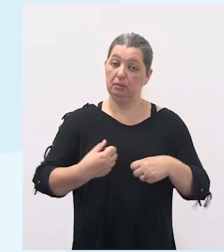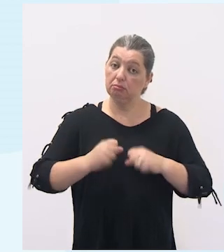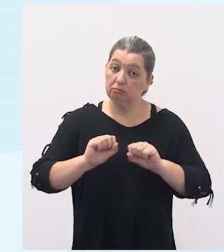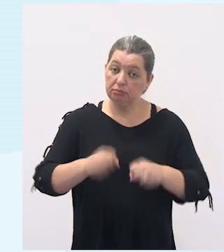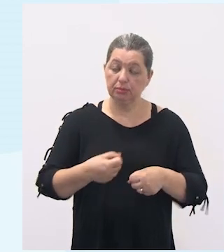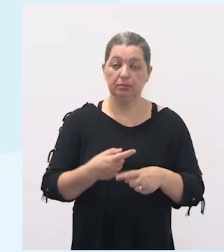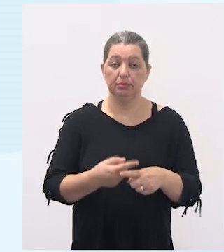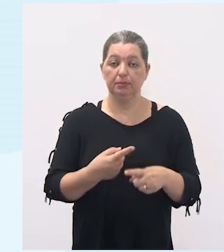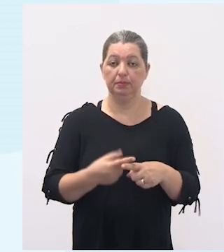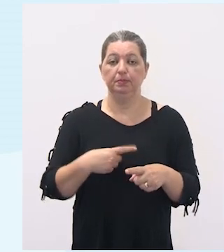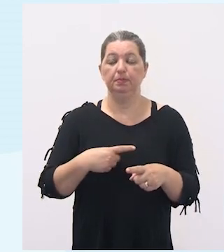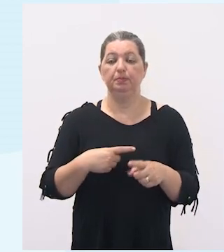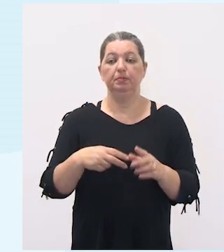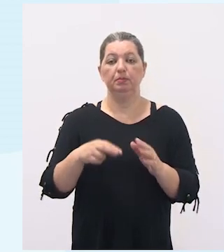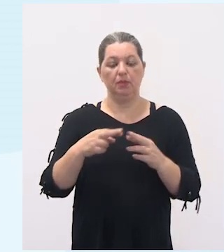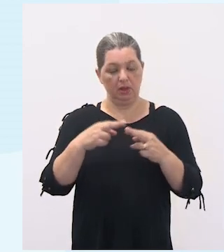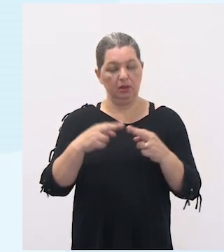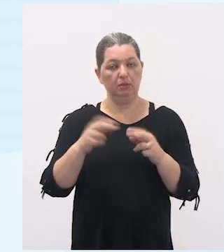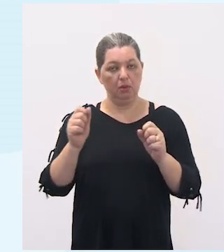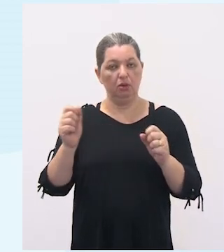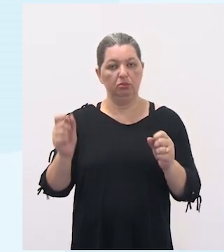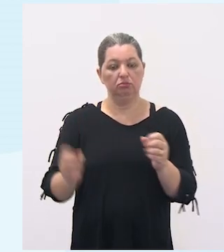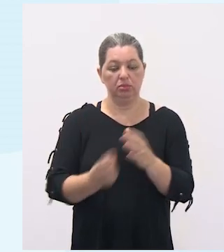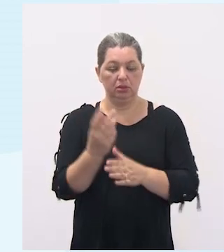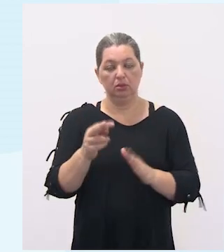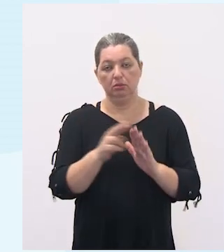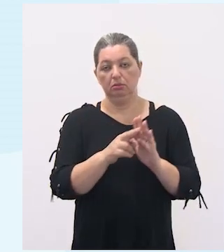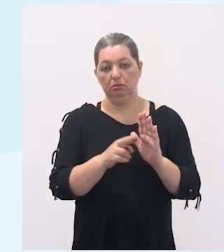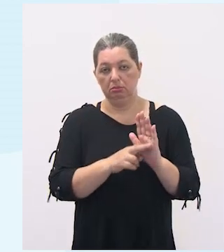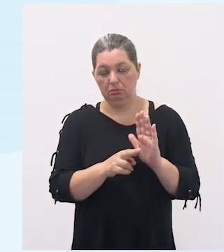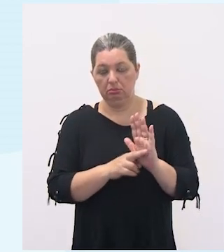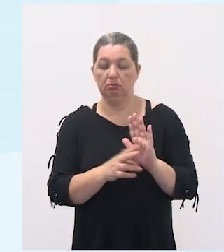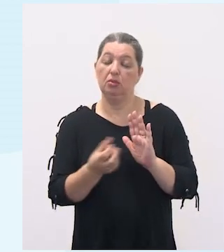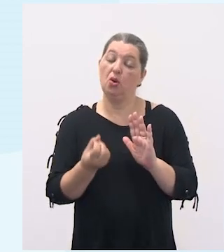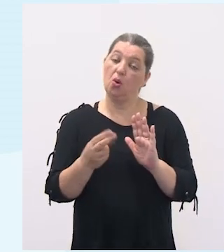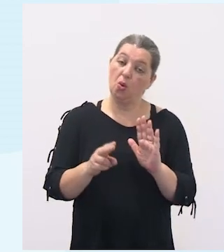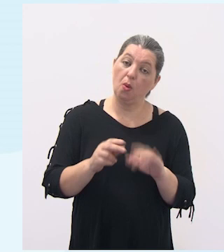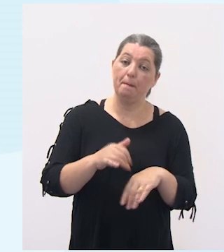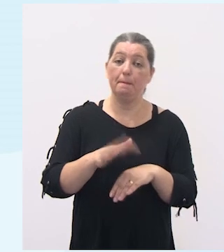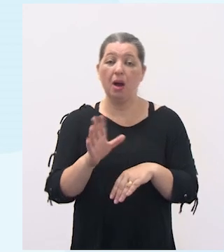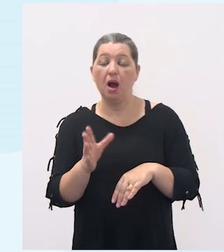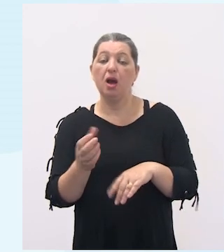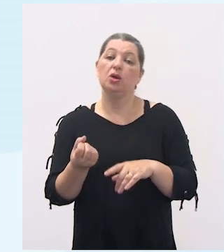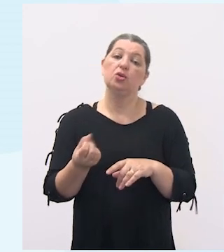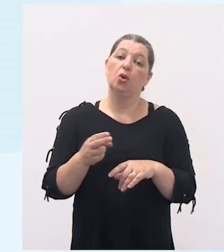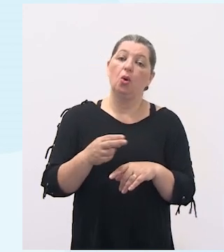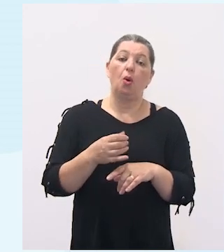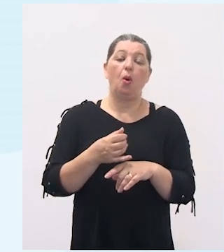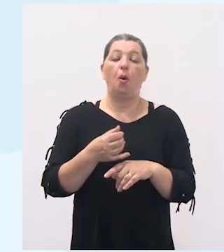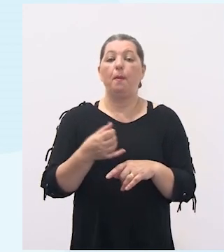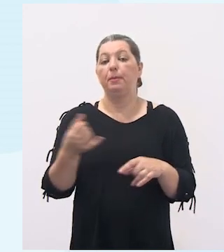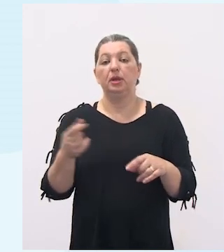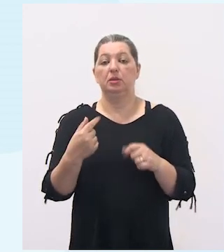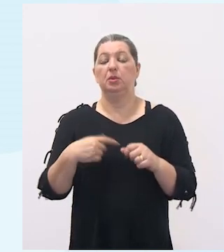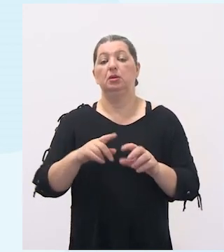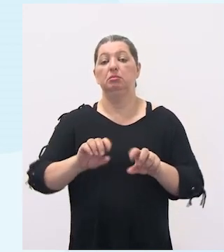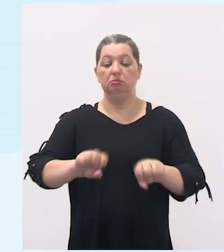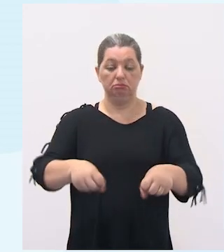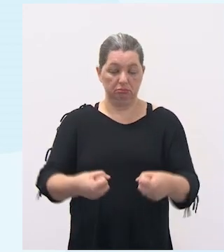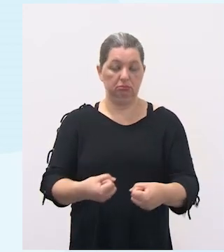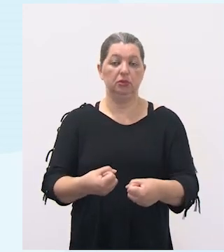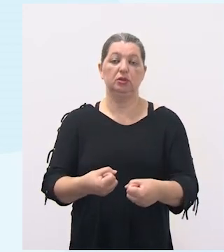pode construir uma escala de proficiência que cobra um pouco menos ou que cobre um pouco mais para exigir mais desse aluno. É só